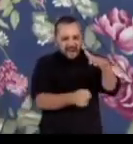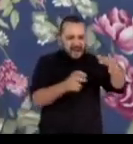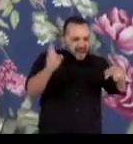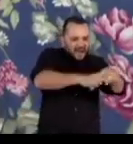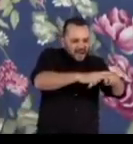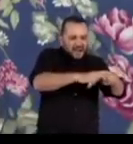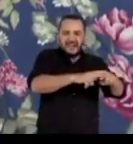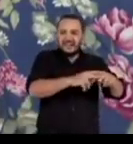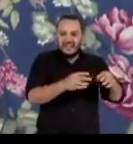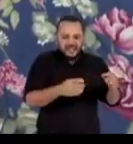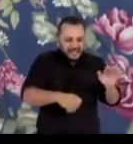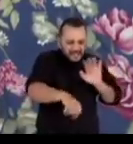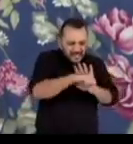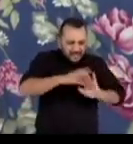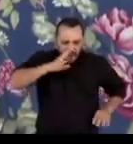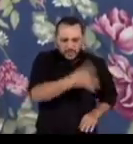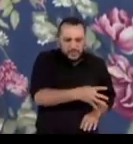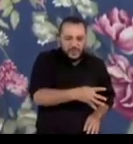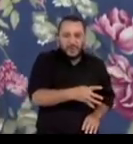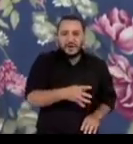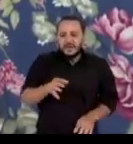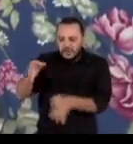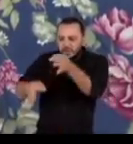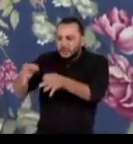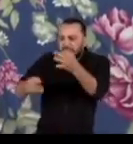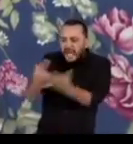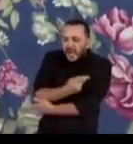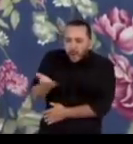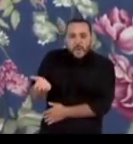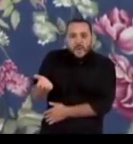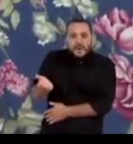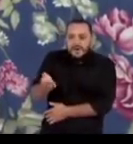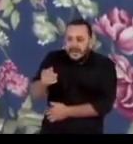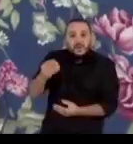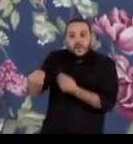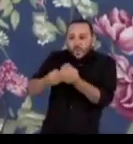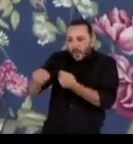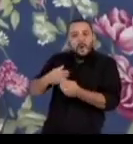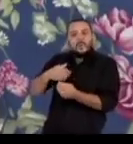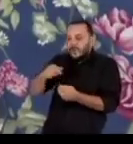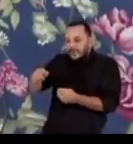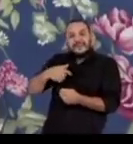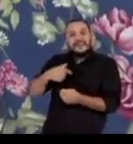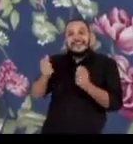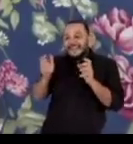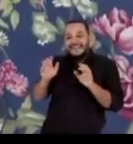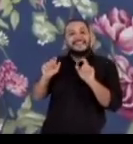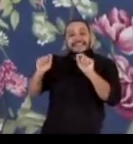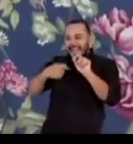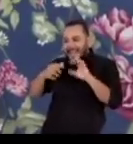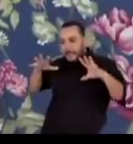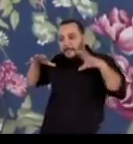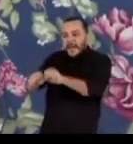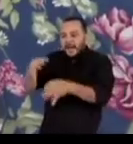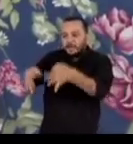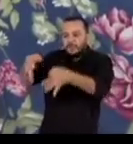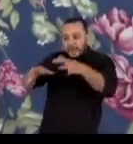paga? Não tem justiça para a justiça? Eu não entendo, não. Conformada eu não sou,